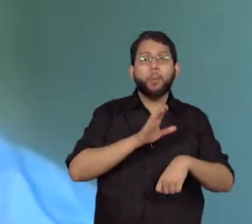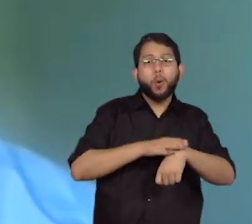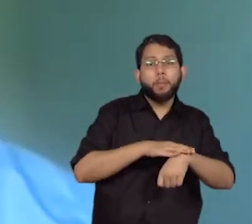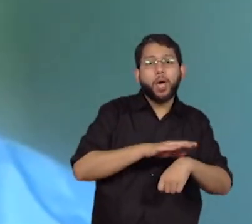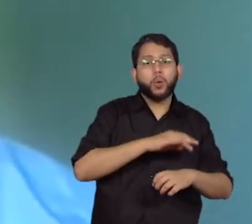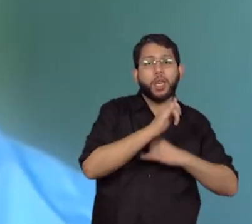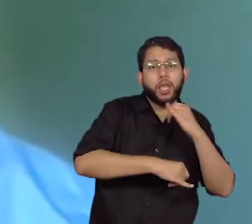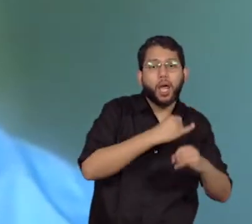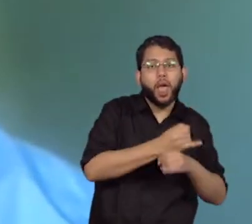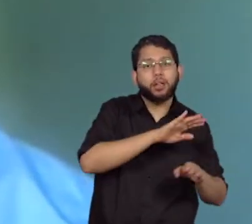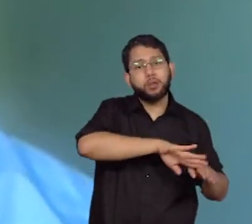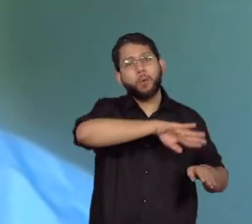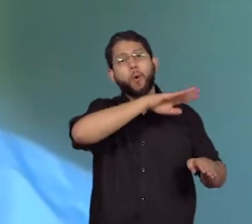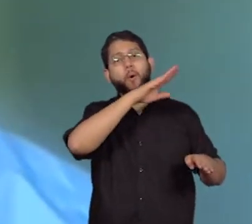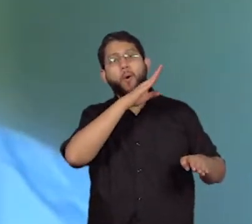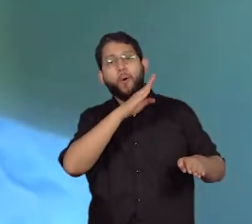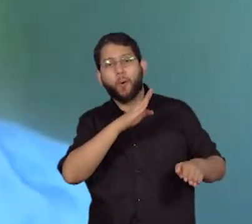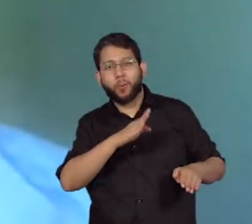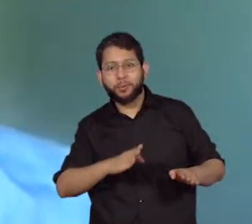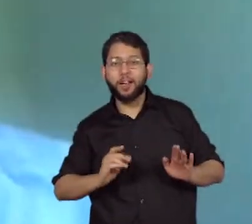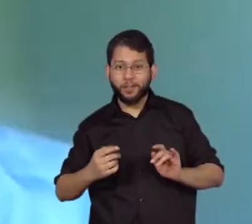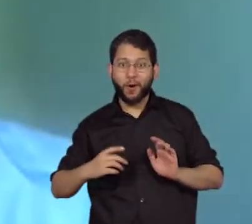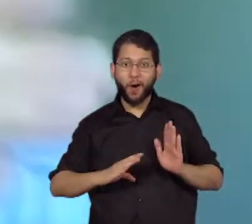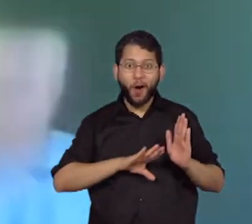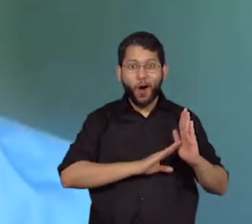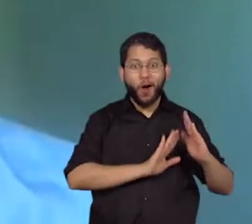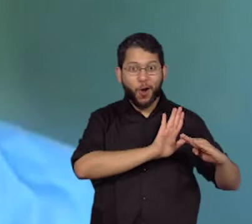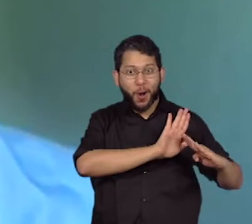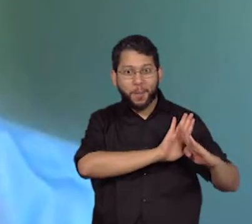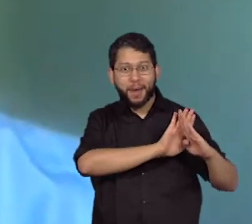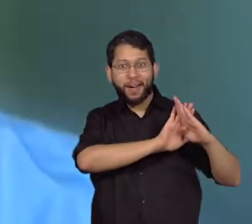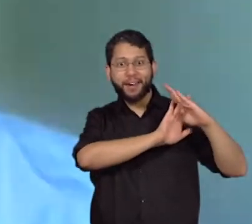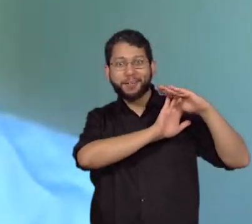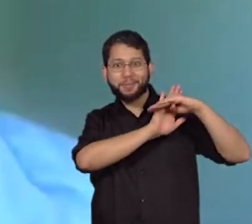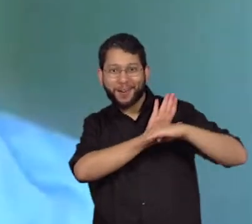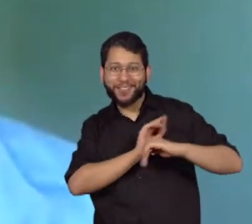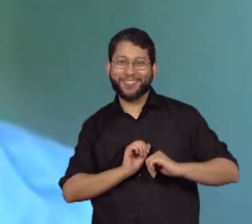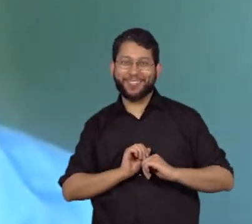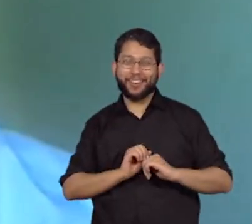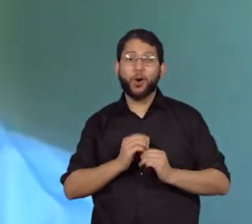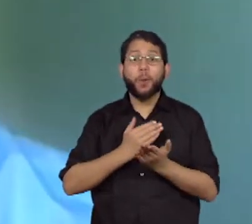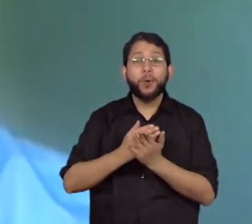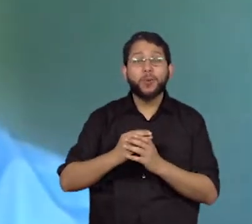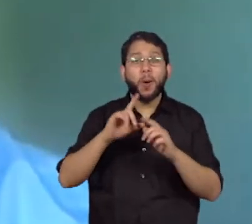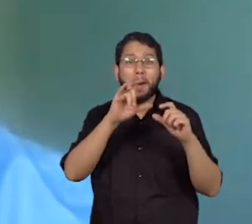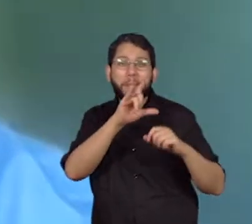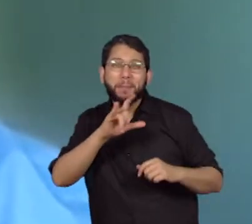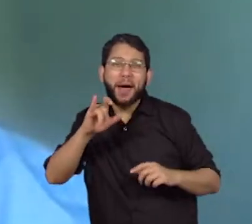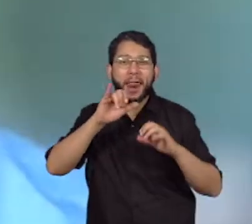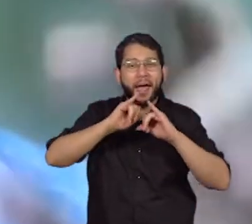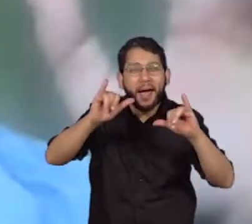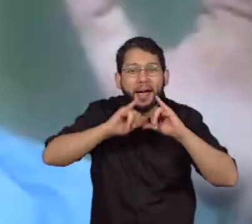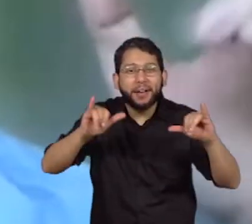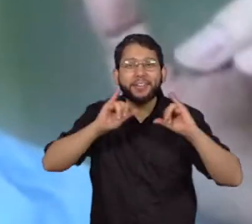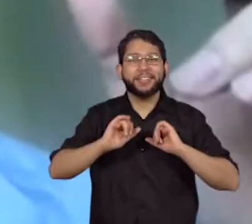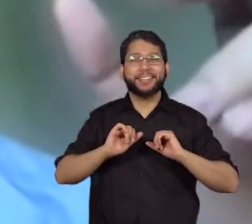quando começou, teve a onda do paparazzi. Vamos lá. Teve a onda do paparazzi, teve a onda da internet, teve a